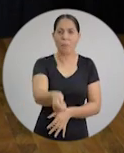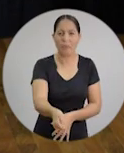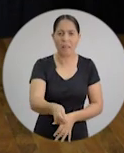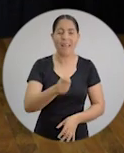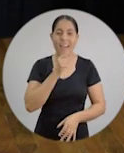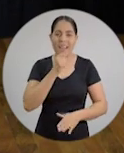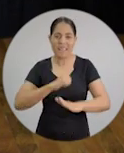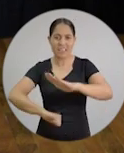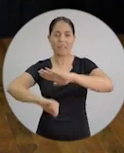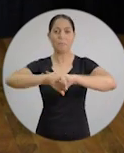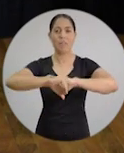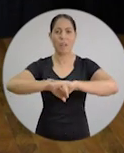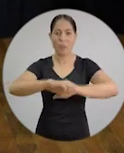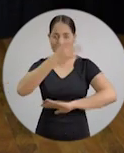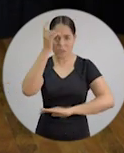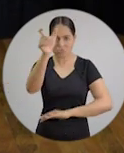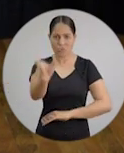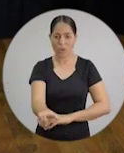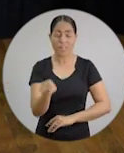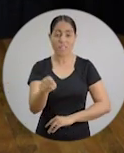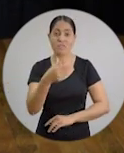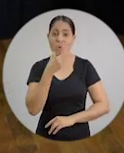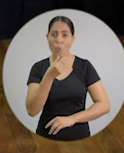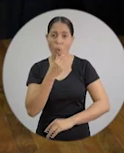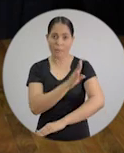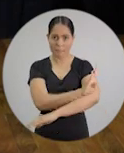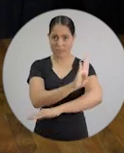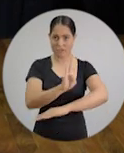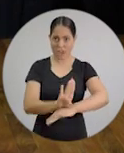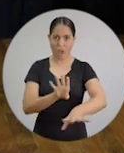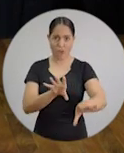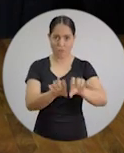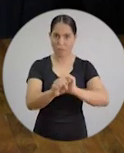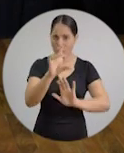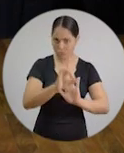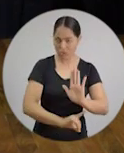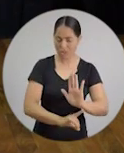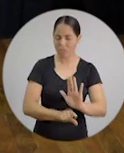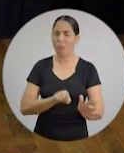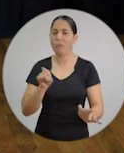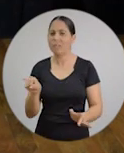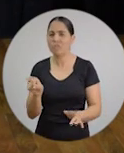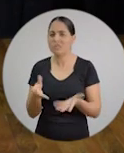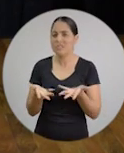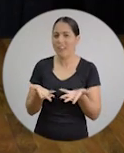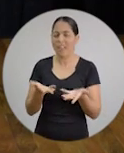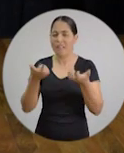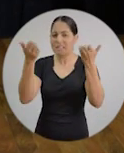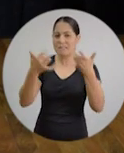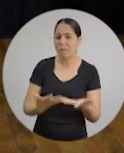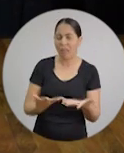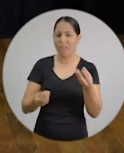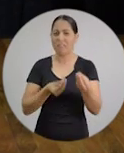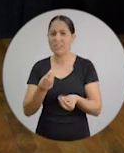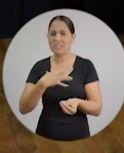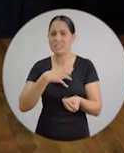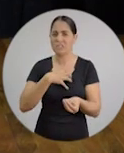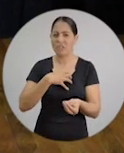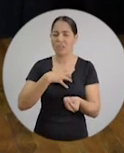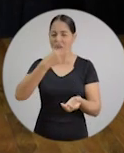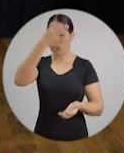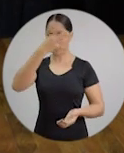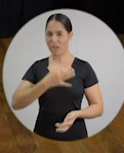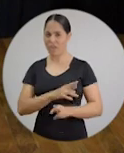um trânsito em julgado, ali não ter terminado o julgamento desta pessoa, deste bacharel em direito. O que a senhora relata sobre isso?